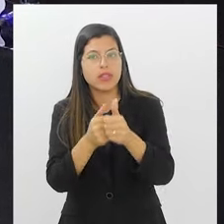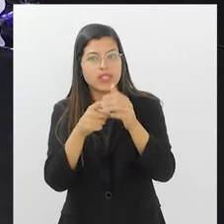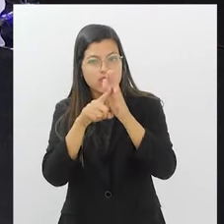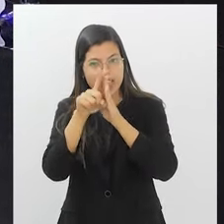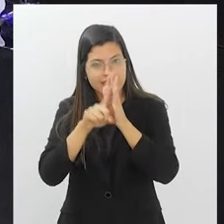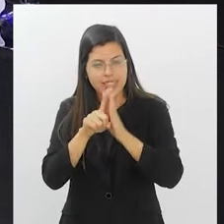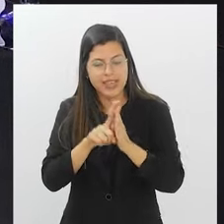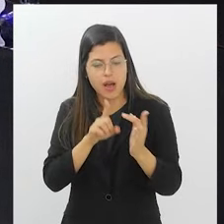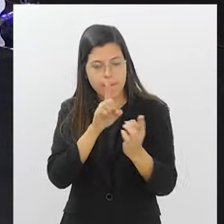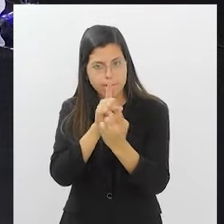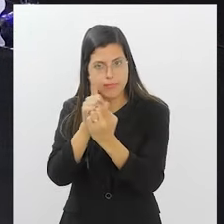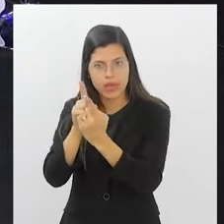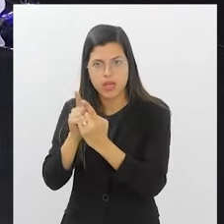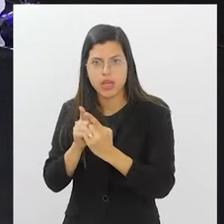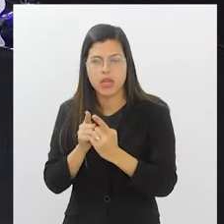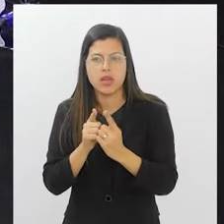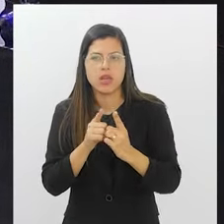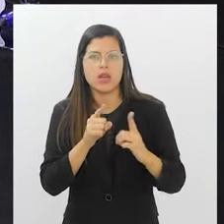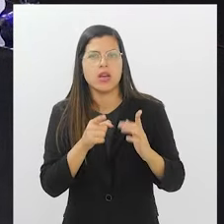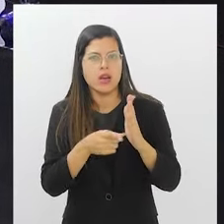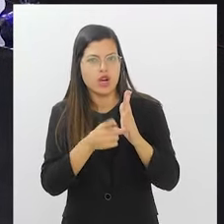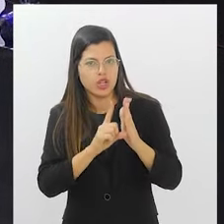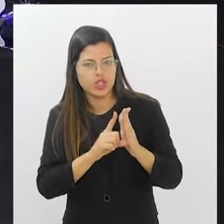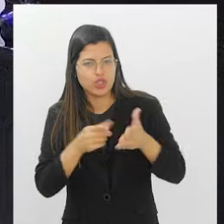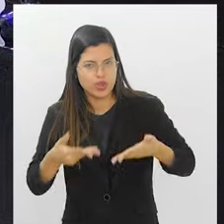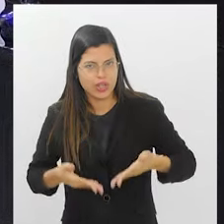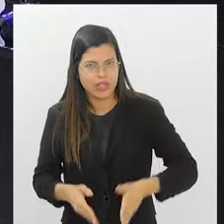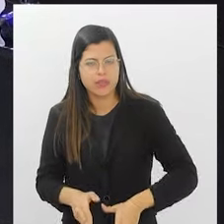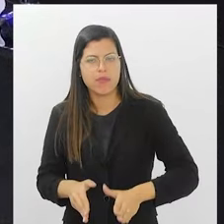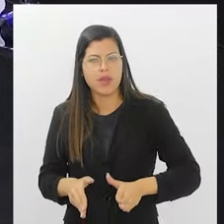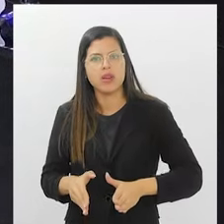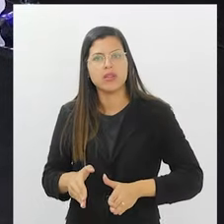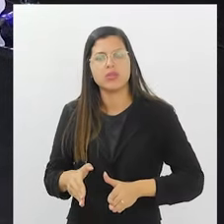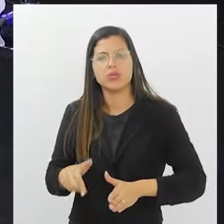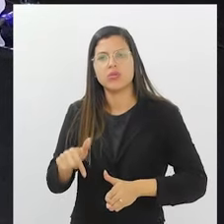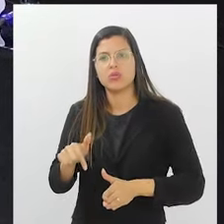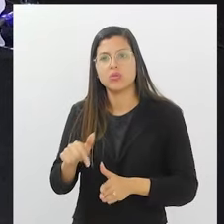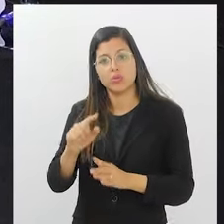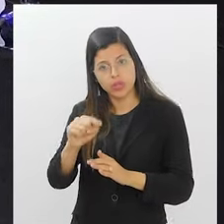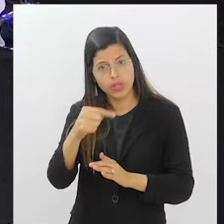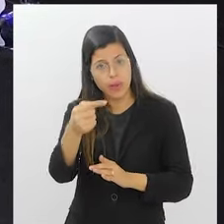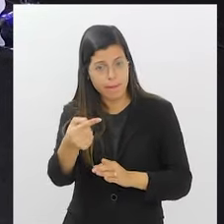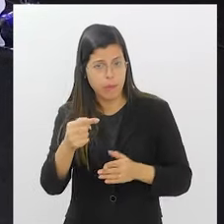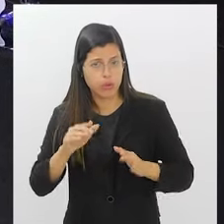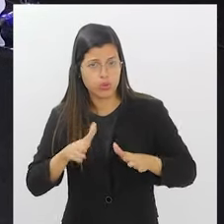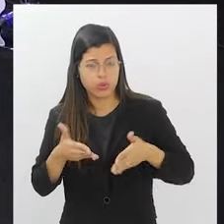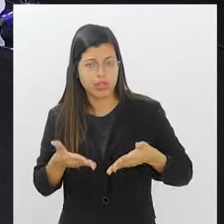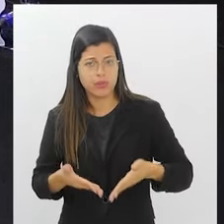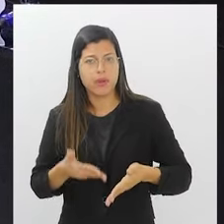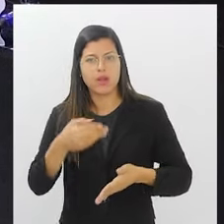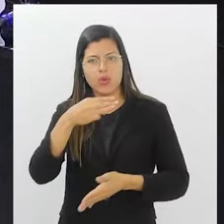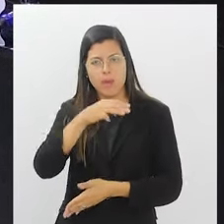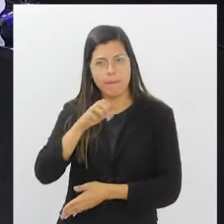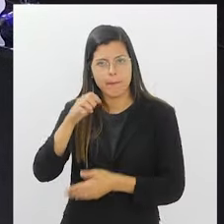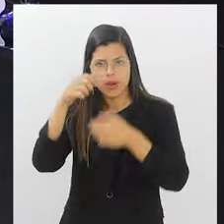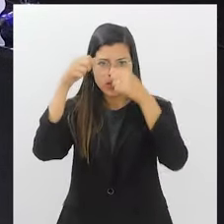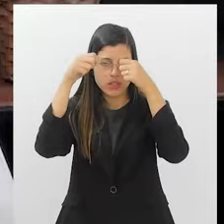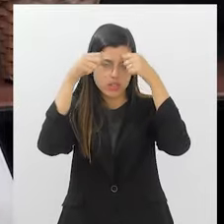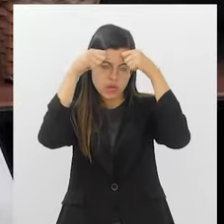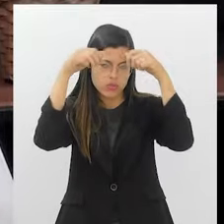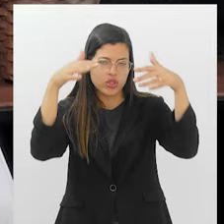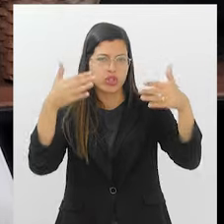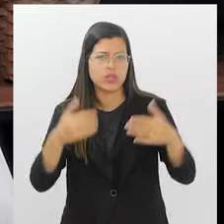e pós-parto para mães com autismo, né? Então, fala para a gente um pouco, deputado, de todos